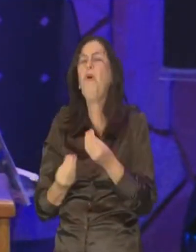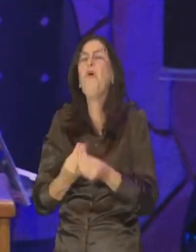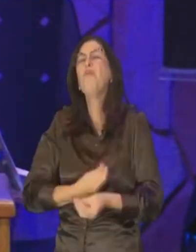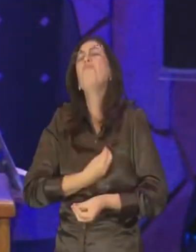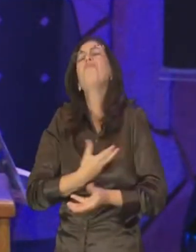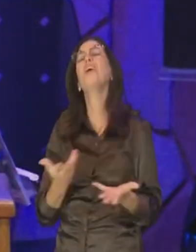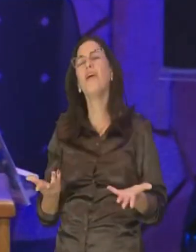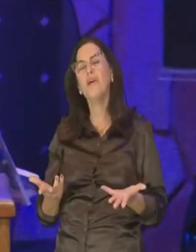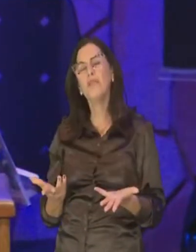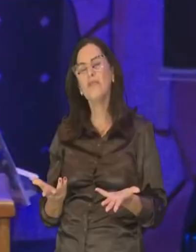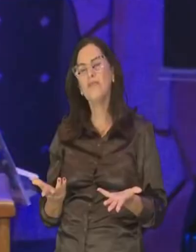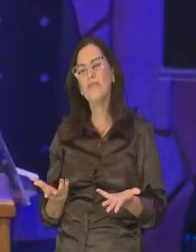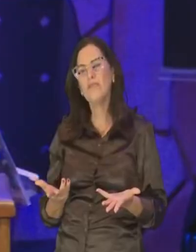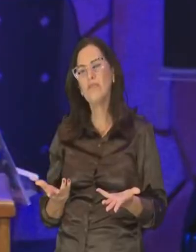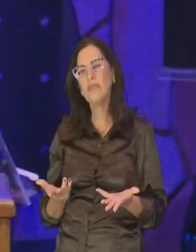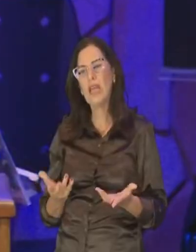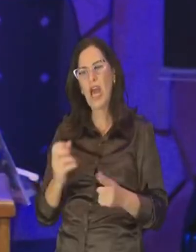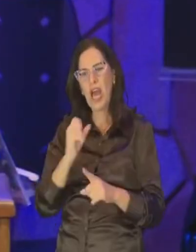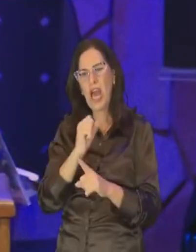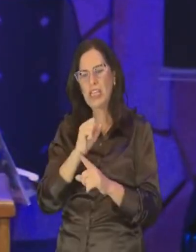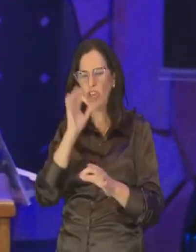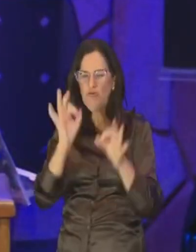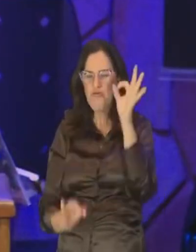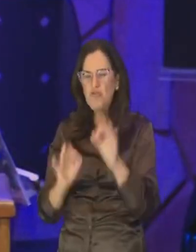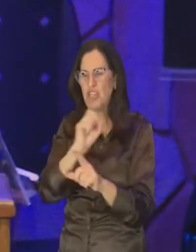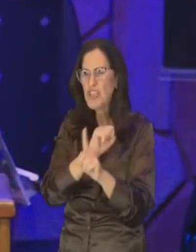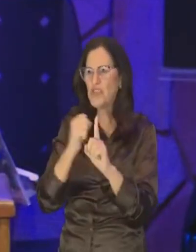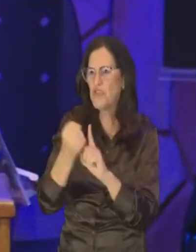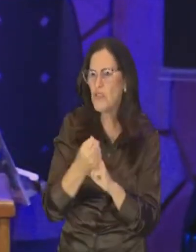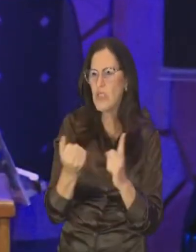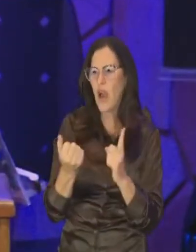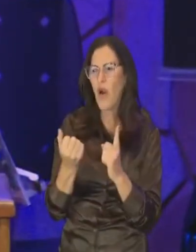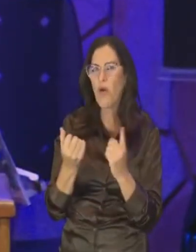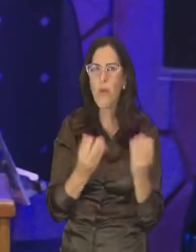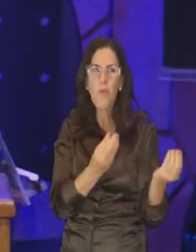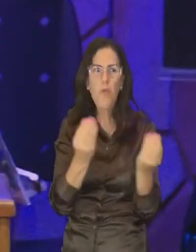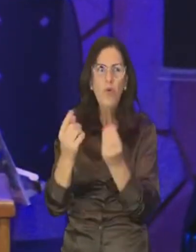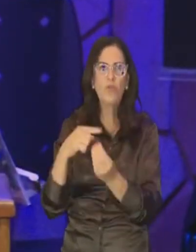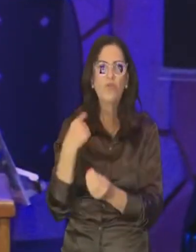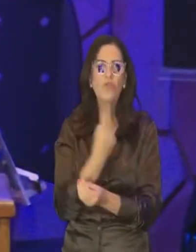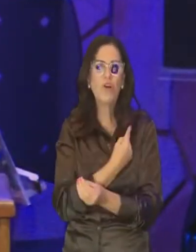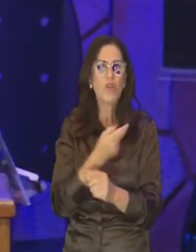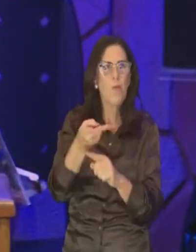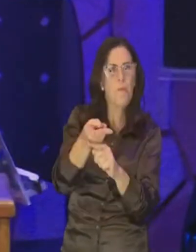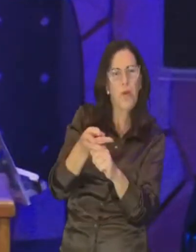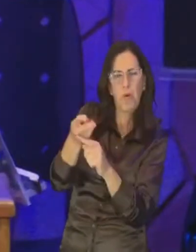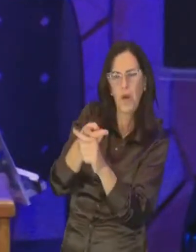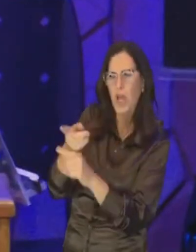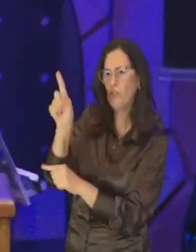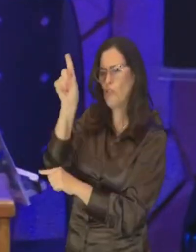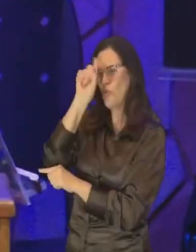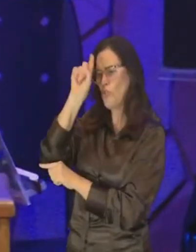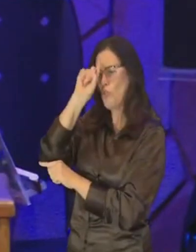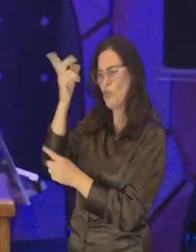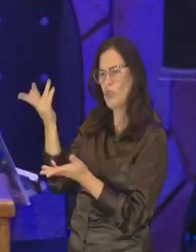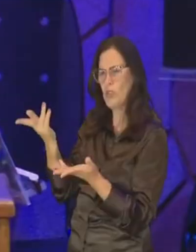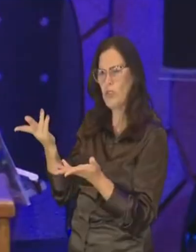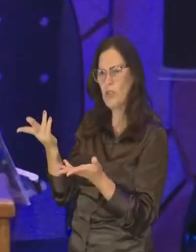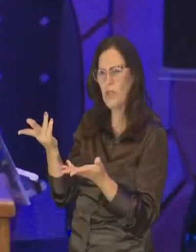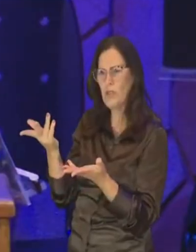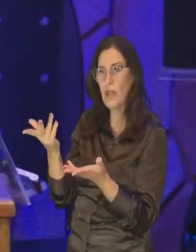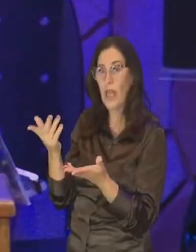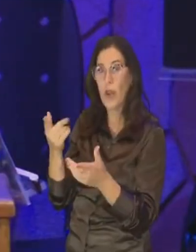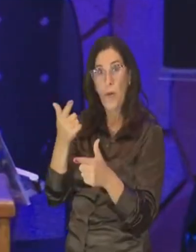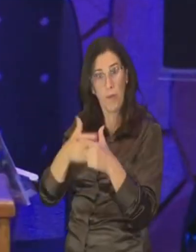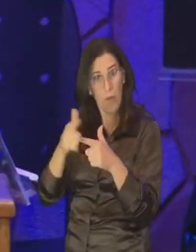Essa justiça social que muitos de nós estamos buscando todos os dias era o problema do povo